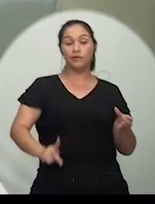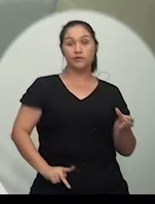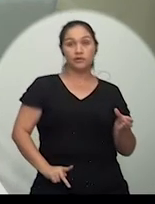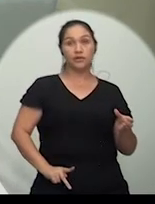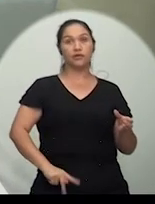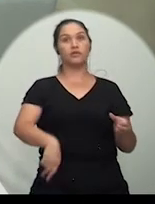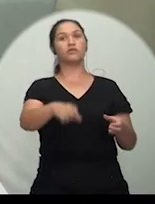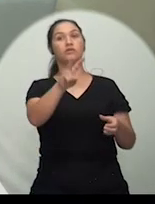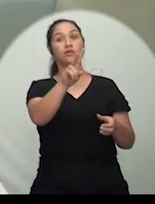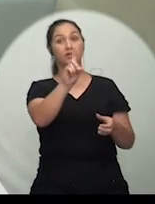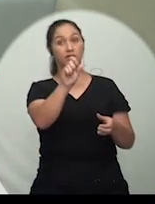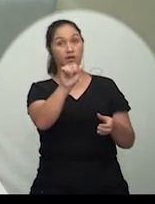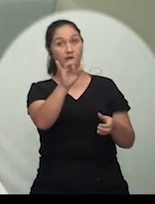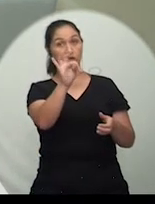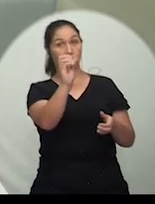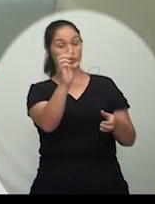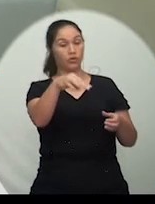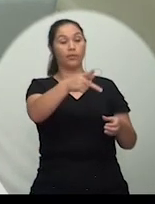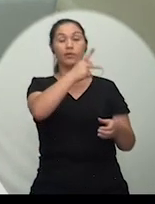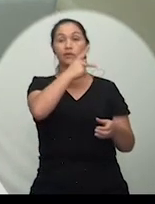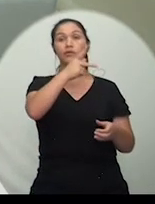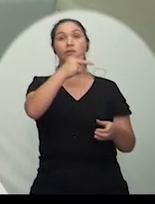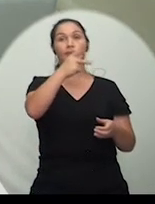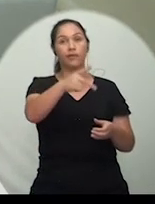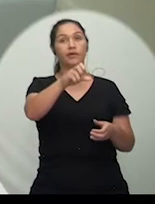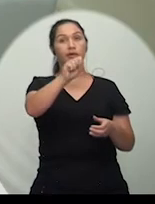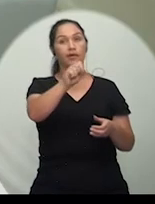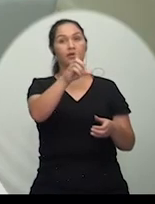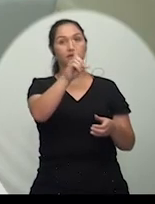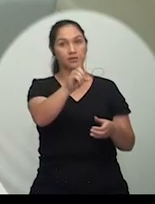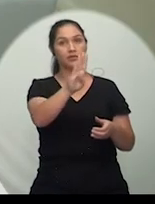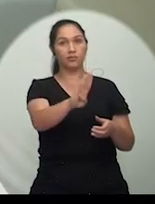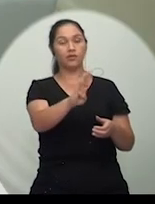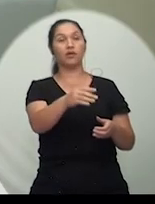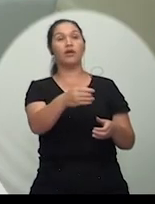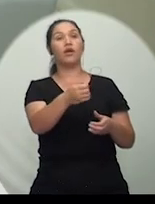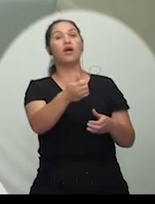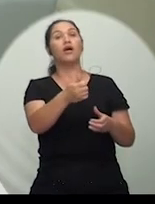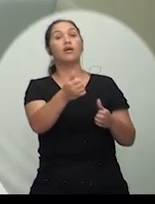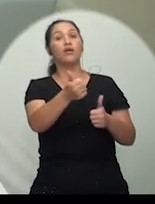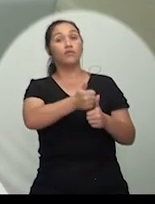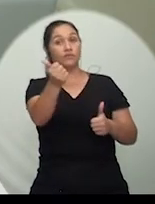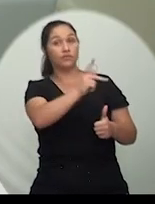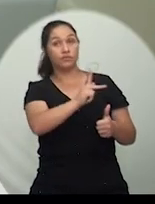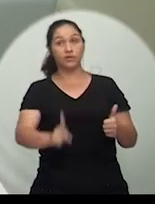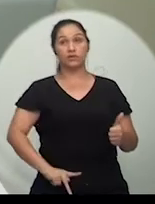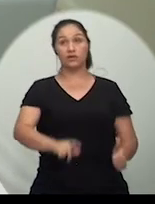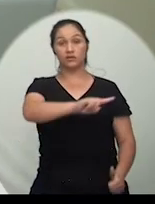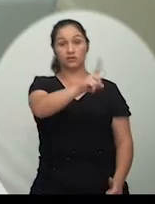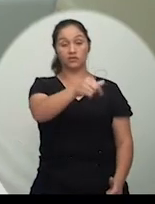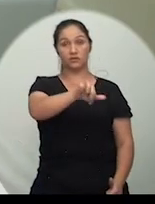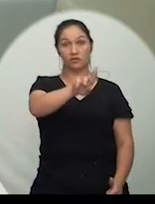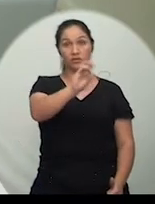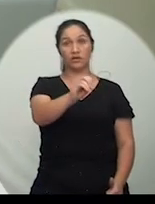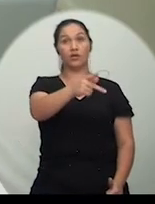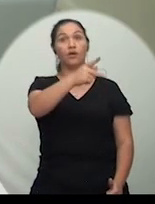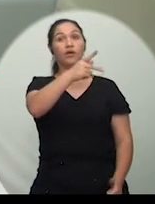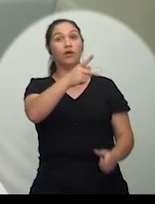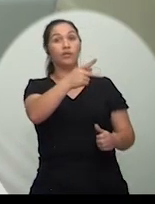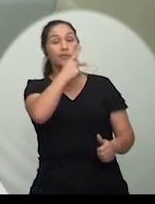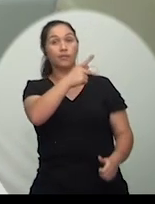Feuser, PSDB. Vice-presidente, Zairo Casagrande, PSD. Primeiro